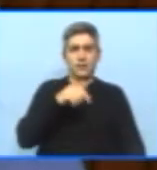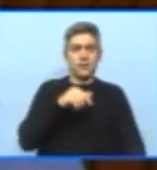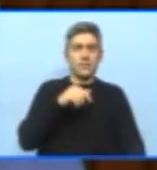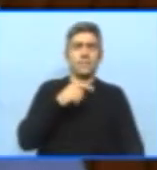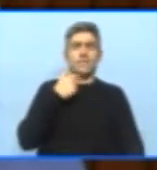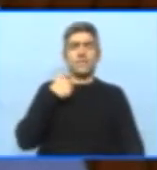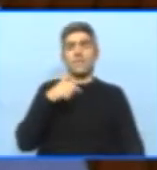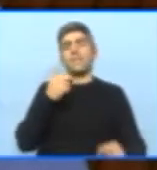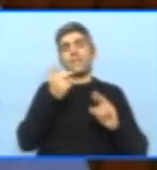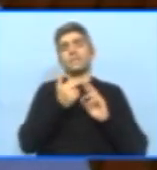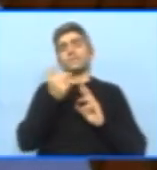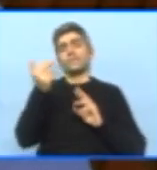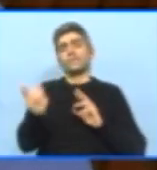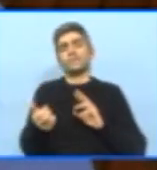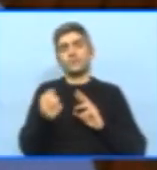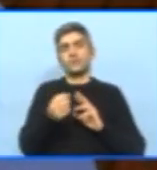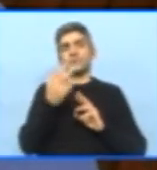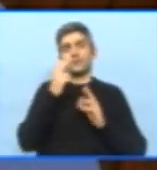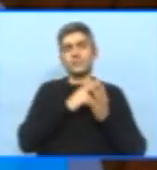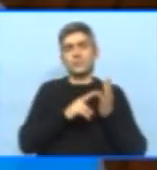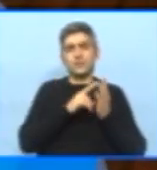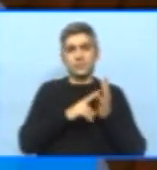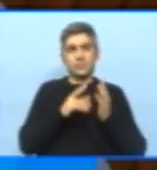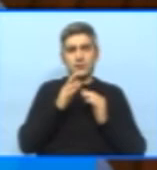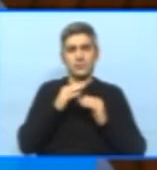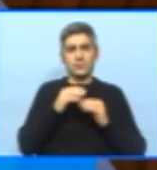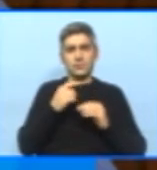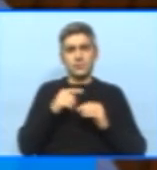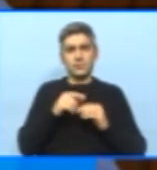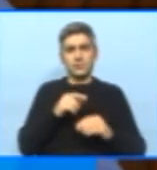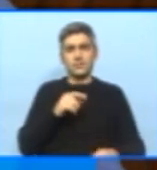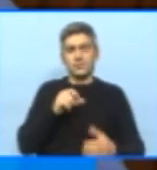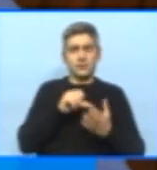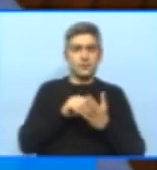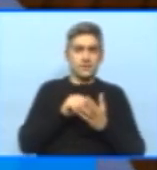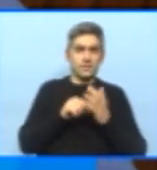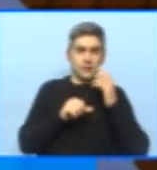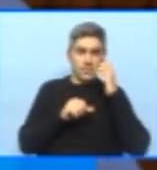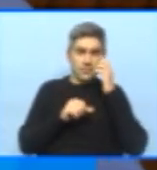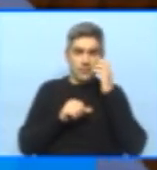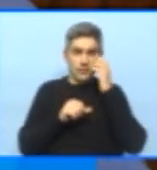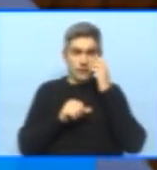a ponte, a primeira leitura temos o Evangelho, que é o centro, não é?